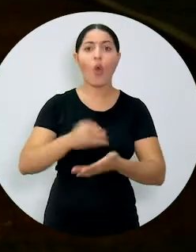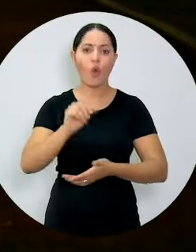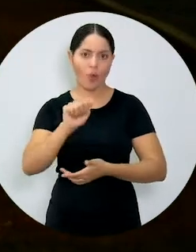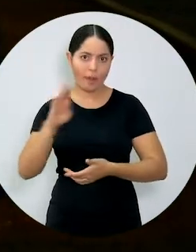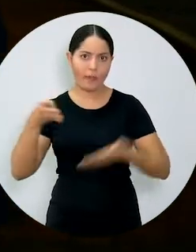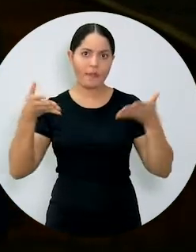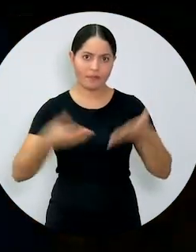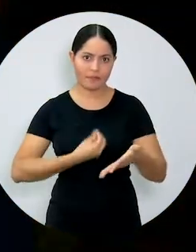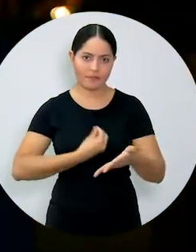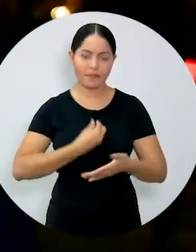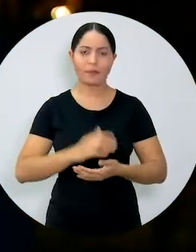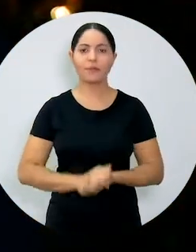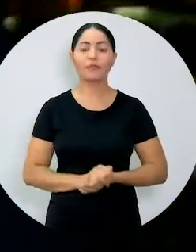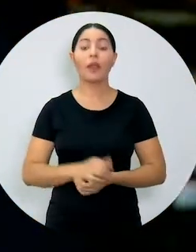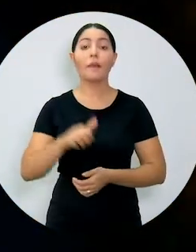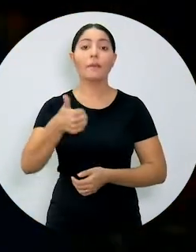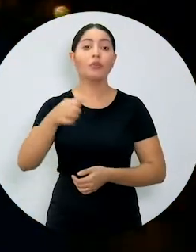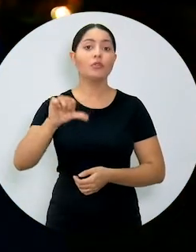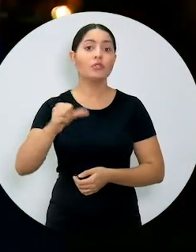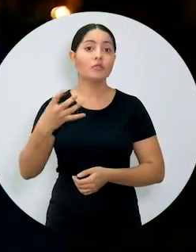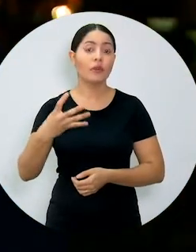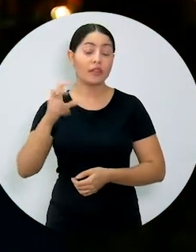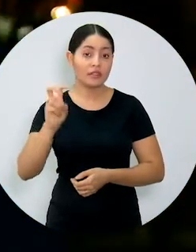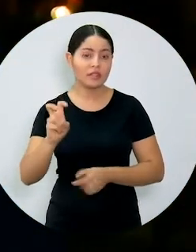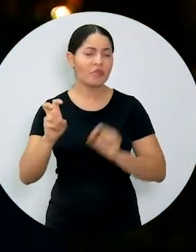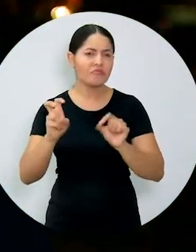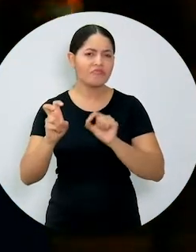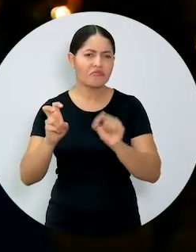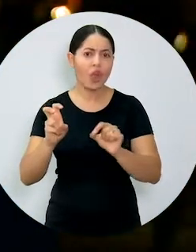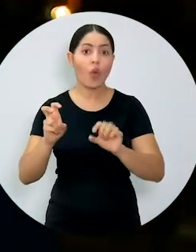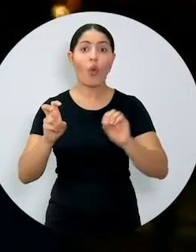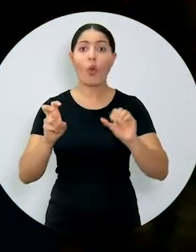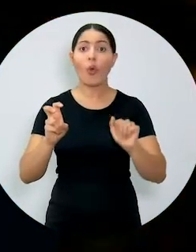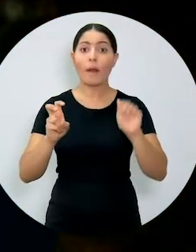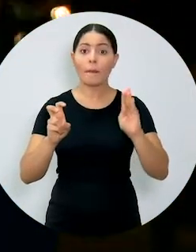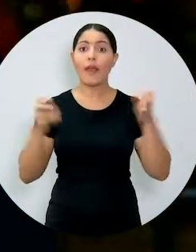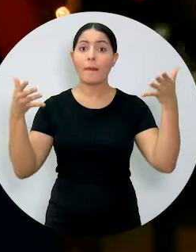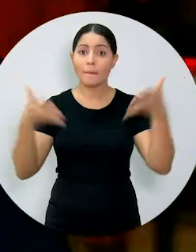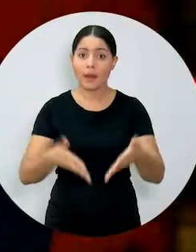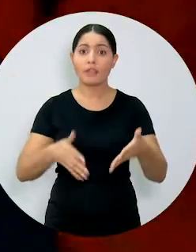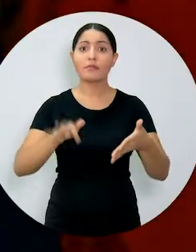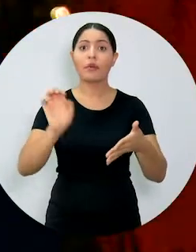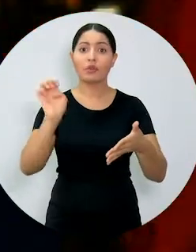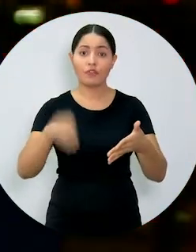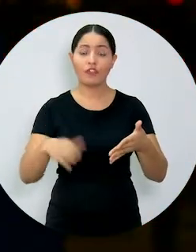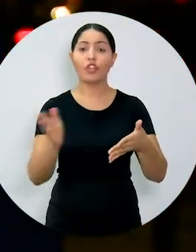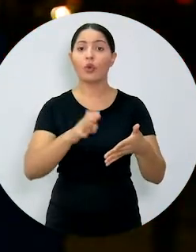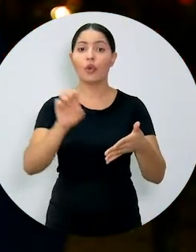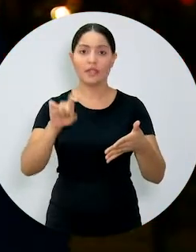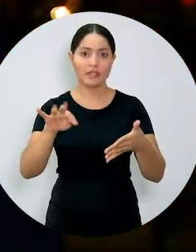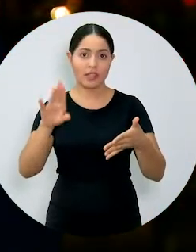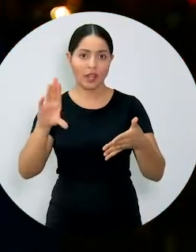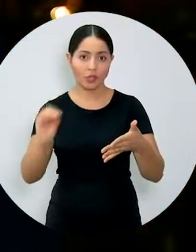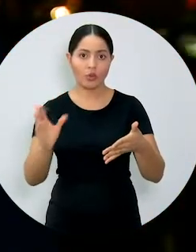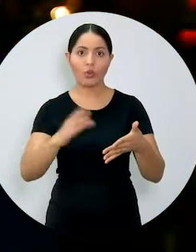esteve presente. Em 1945, a Ordem teve atuação no fim do Estado Novo.